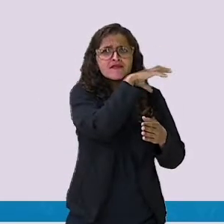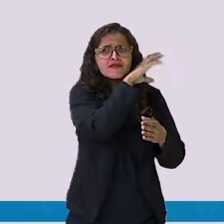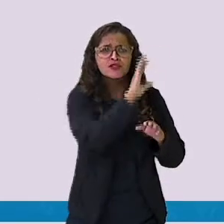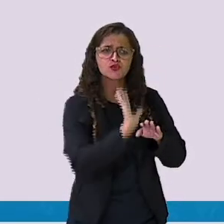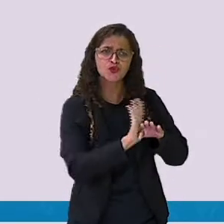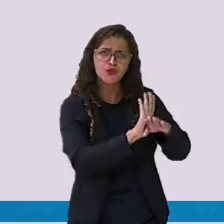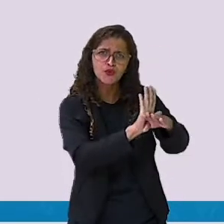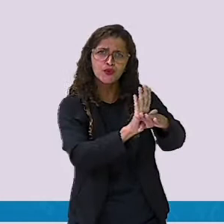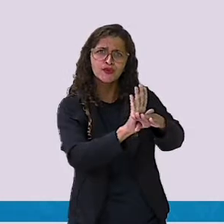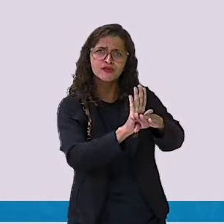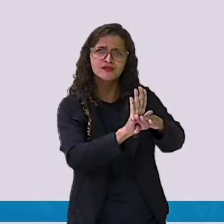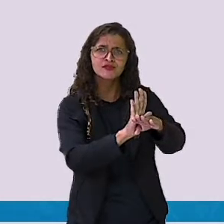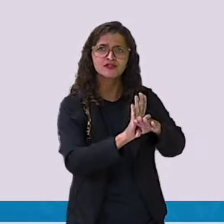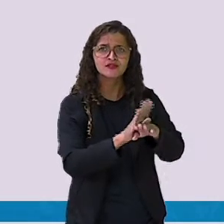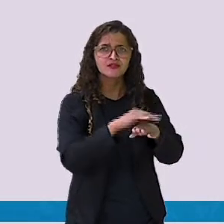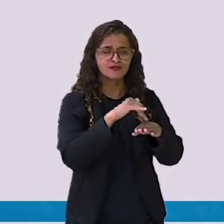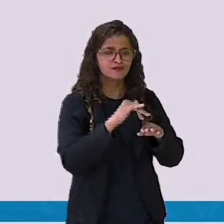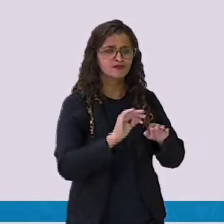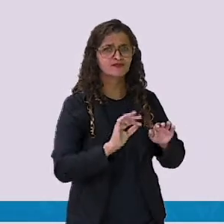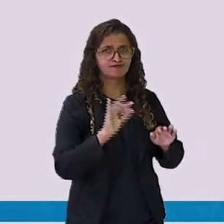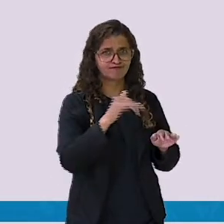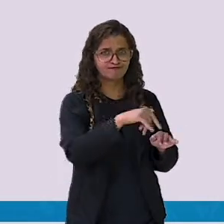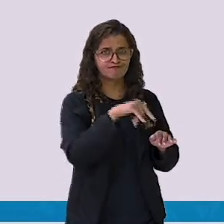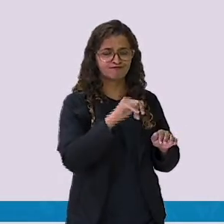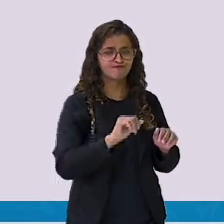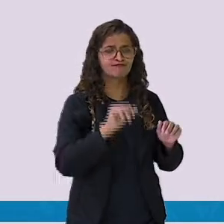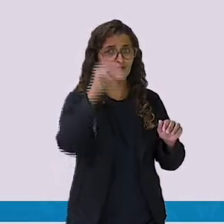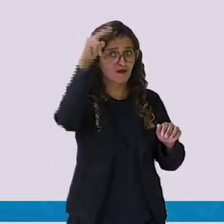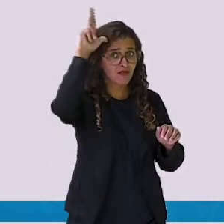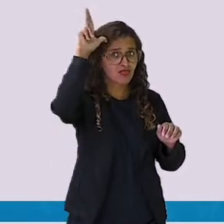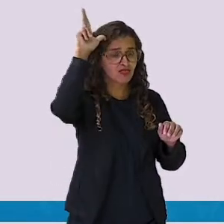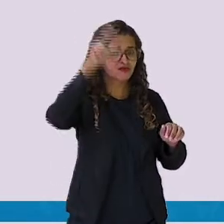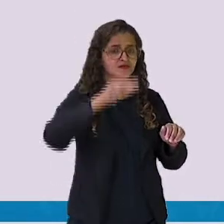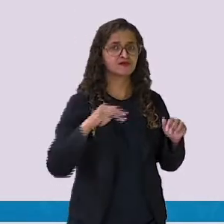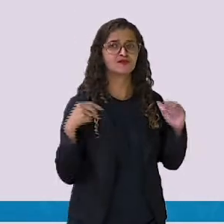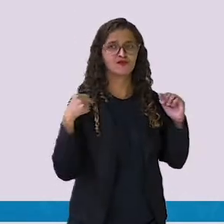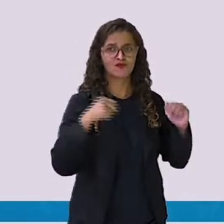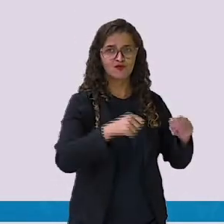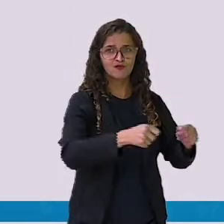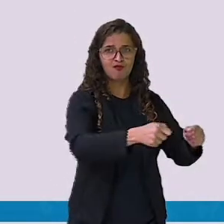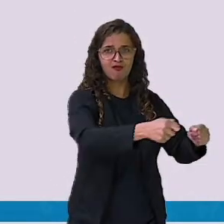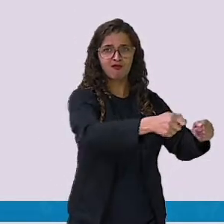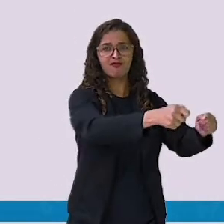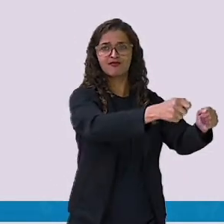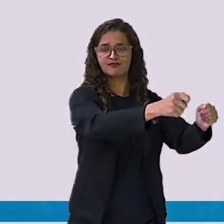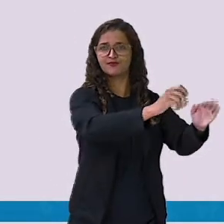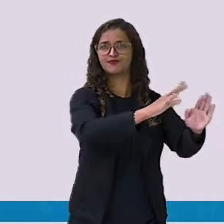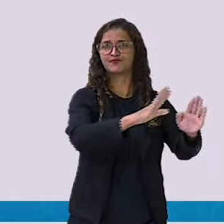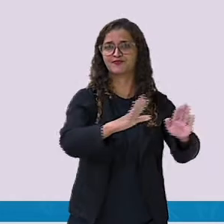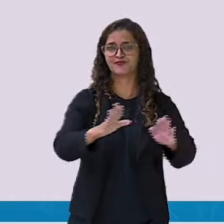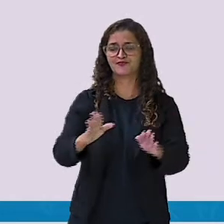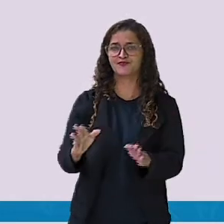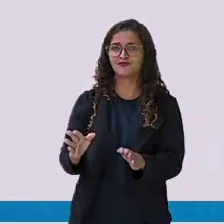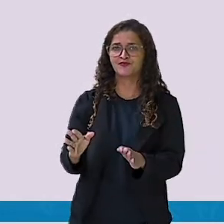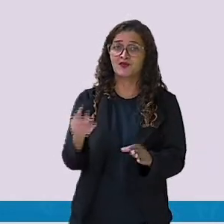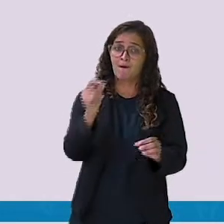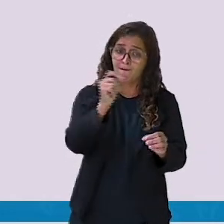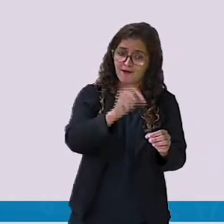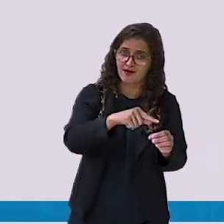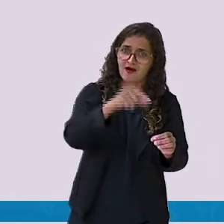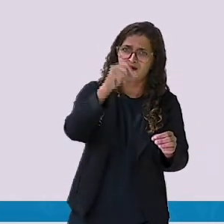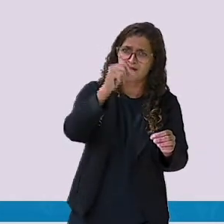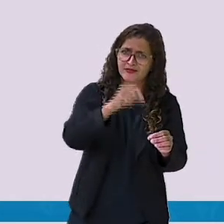ali uma ferramenta manual junto com os seus cavalos. Plantio e colheita